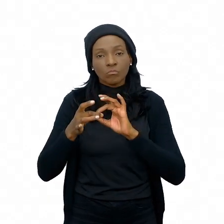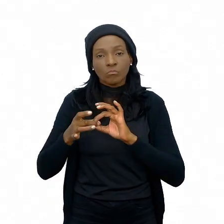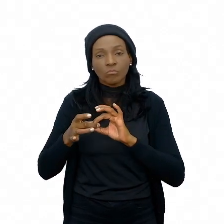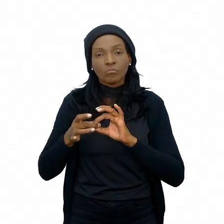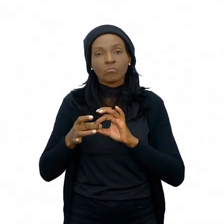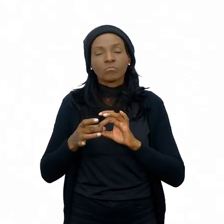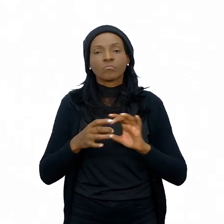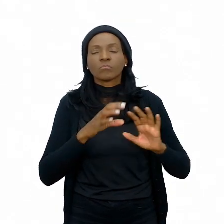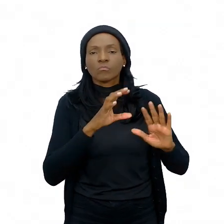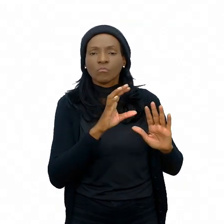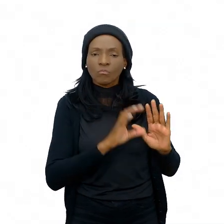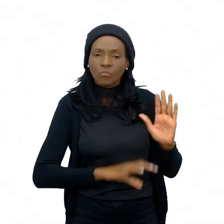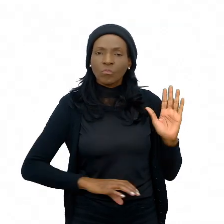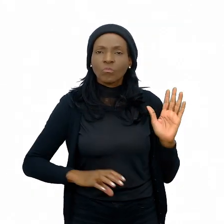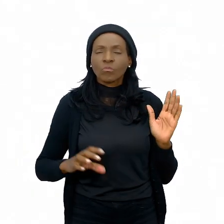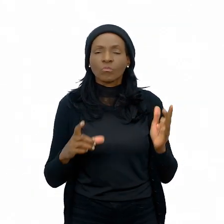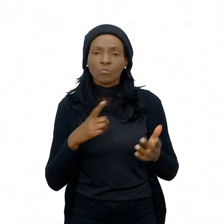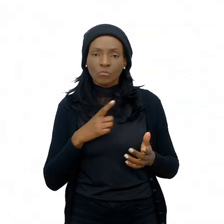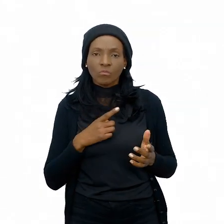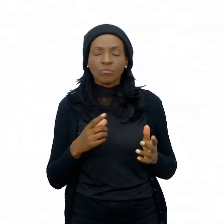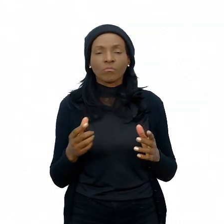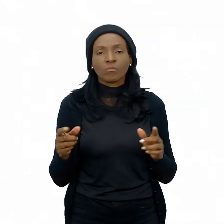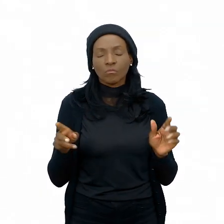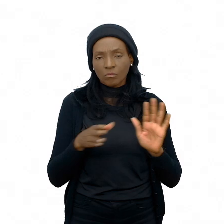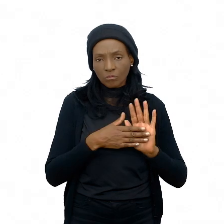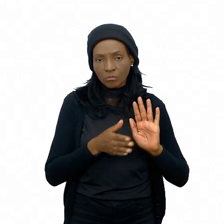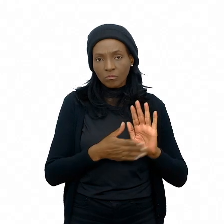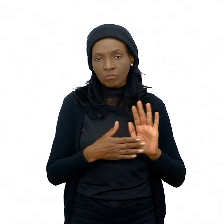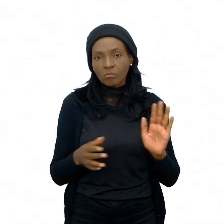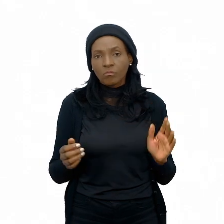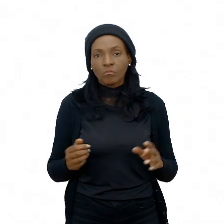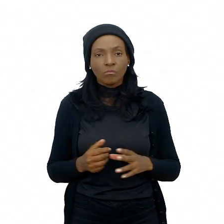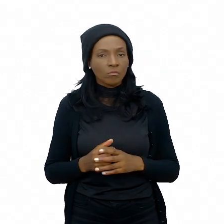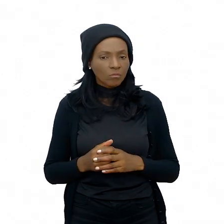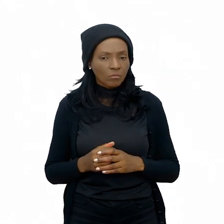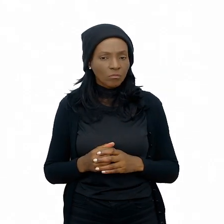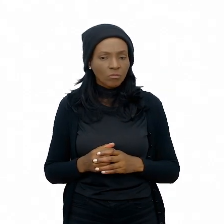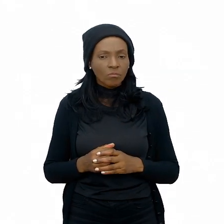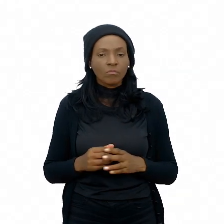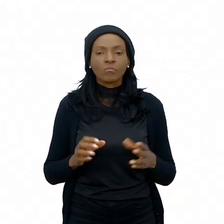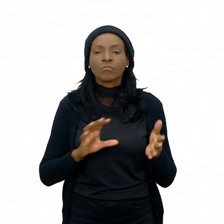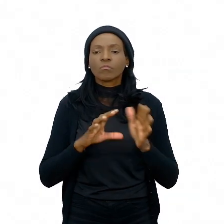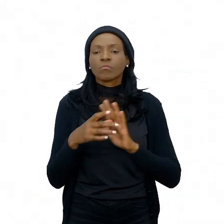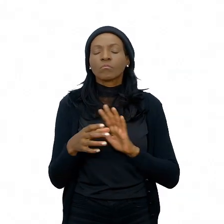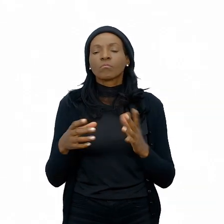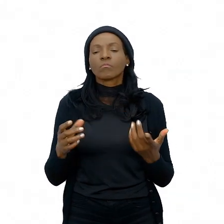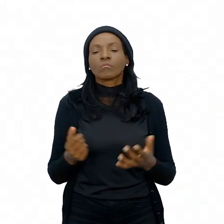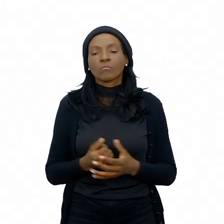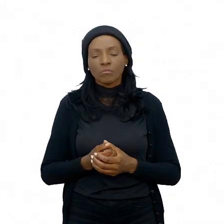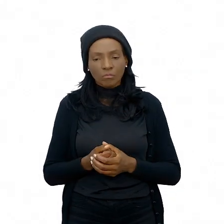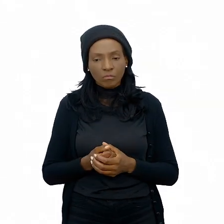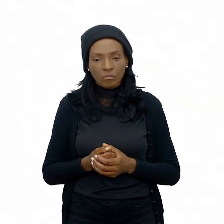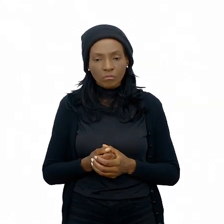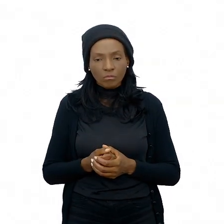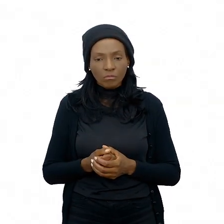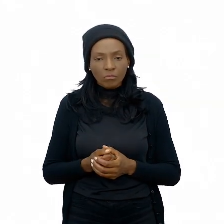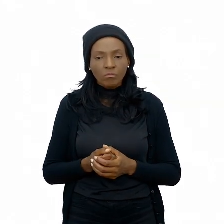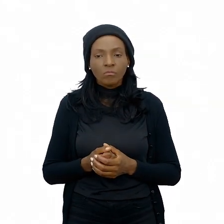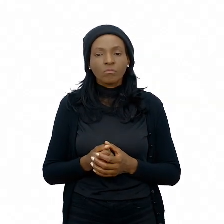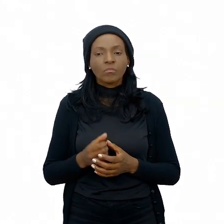ao currículo em ação. Traz como fundamentação teórica as autoras Lerner e